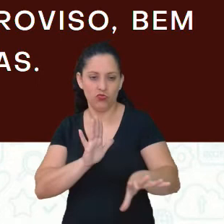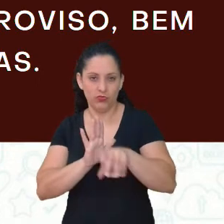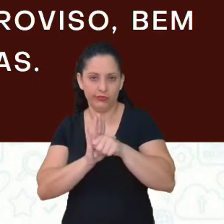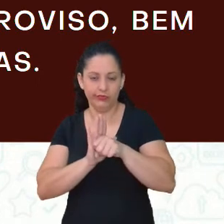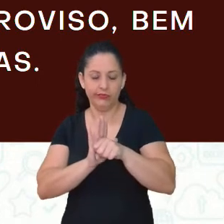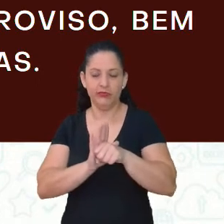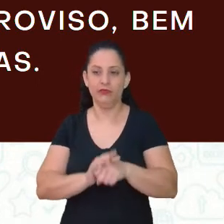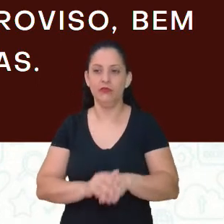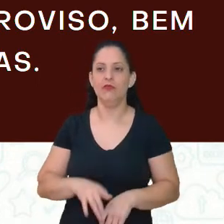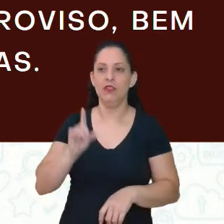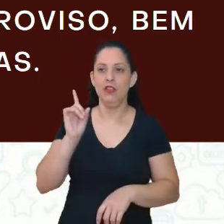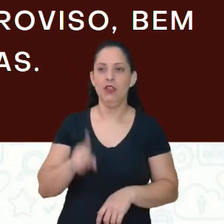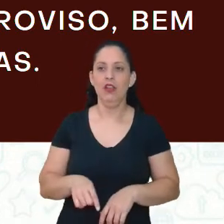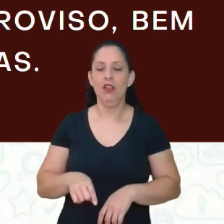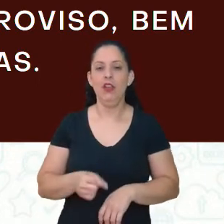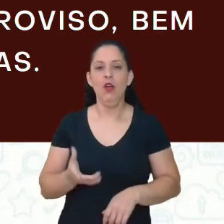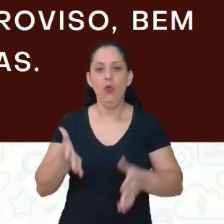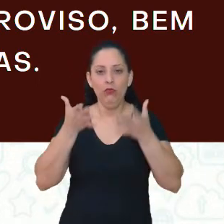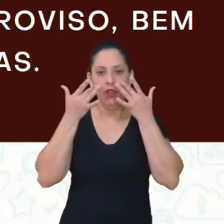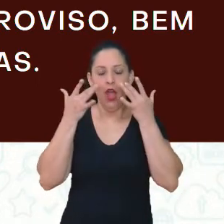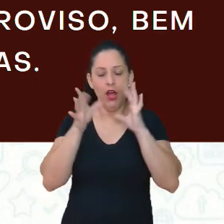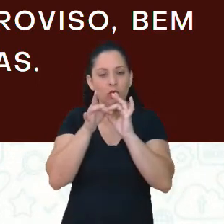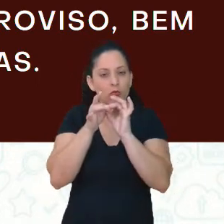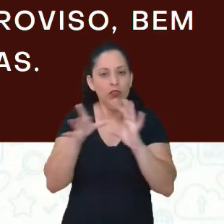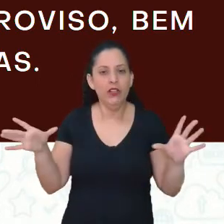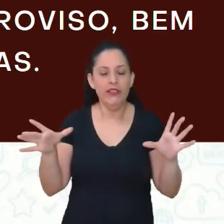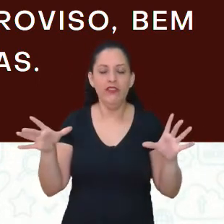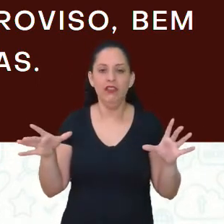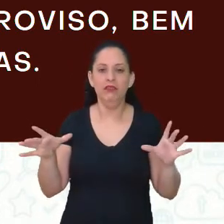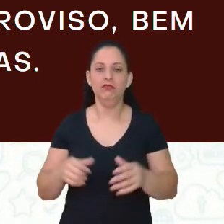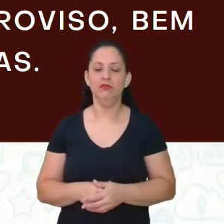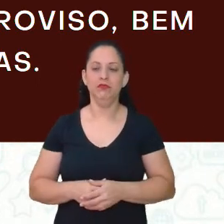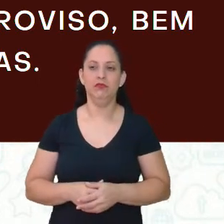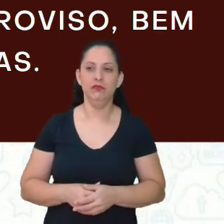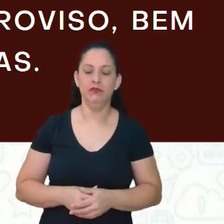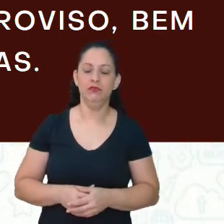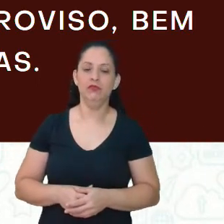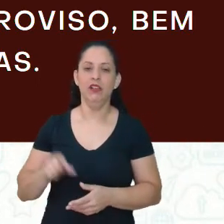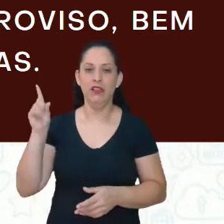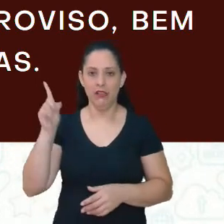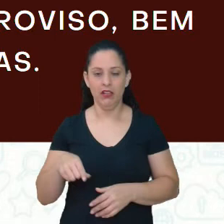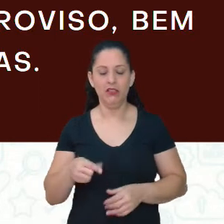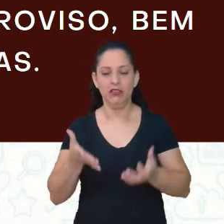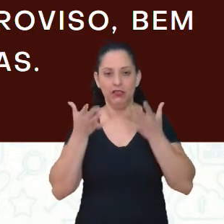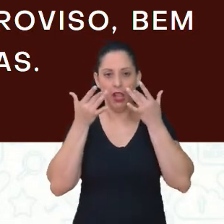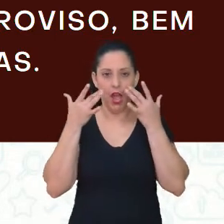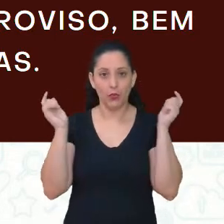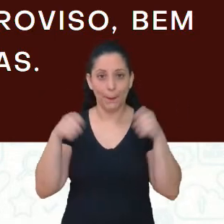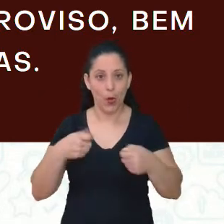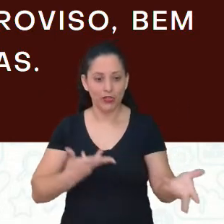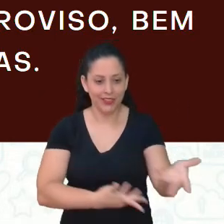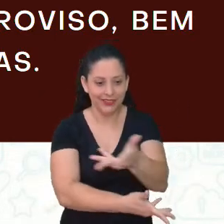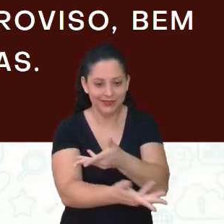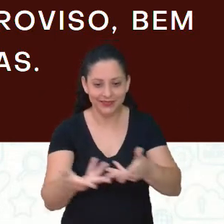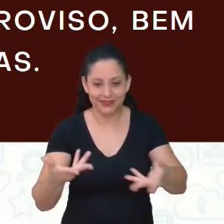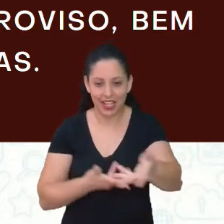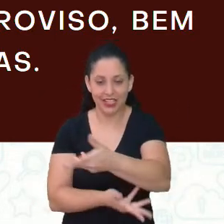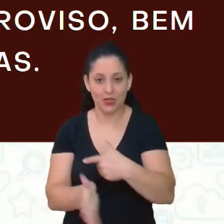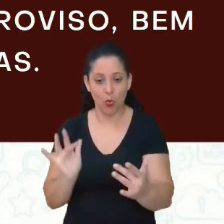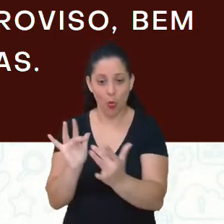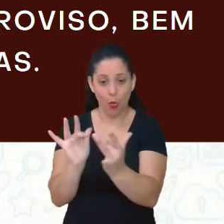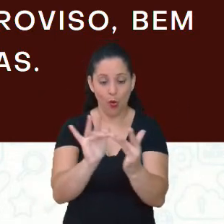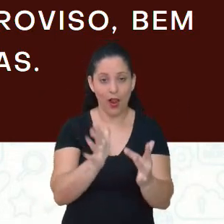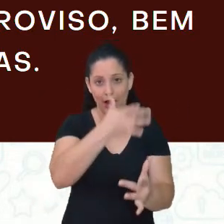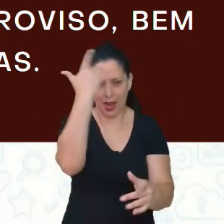mais livre, que dialoga com outras linguagens. No teatro contemporâneo é possível a interação com o público e o